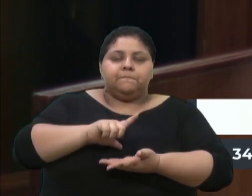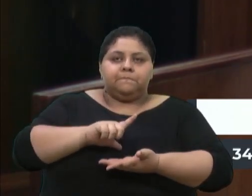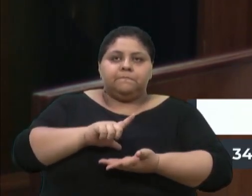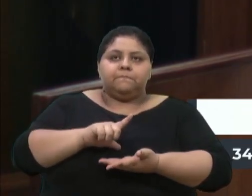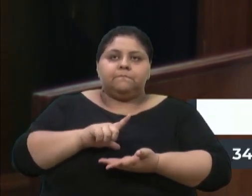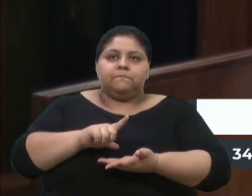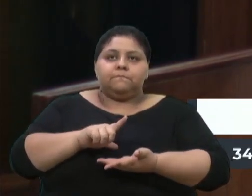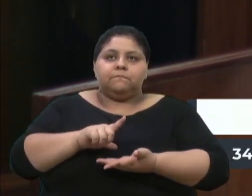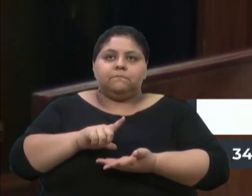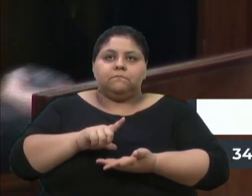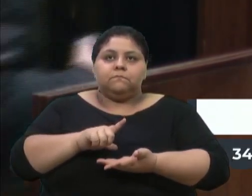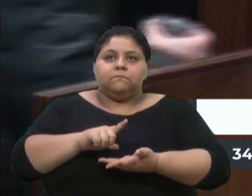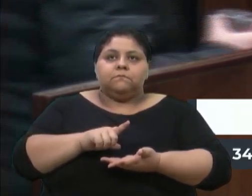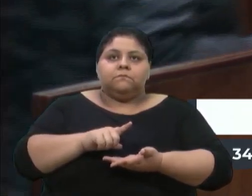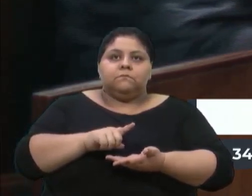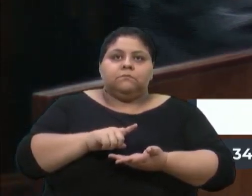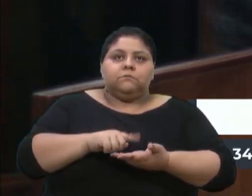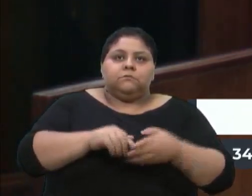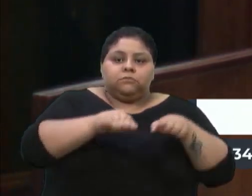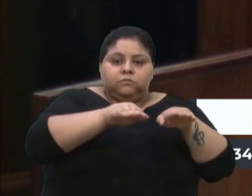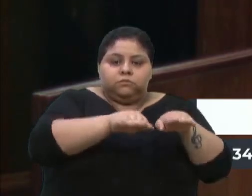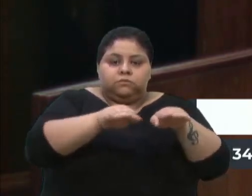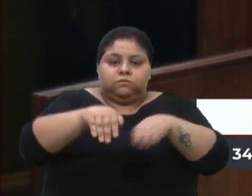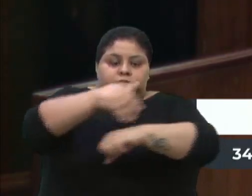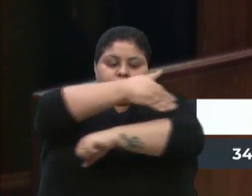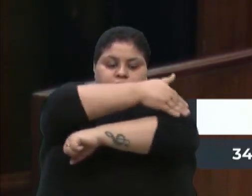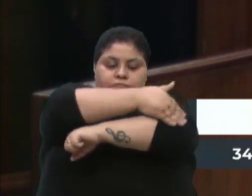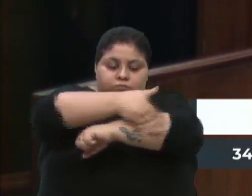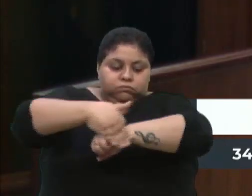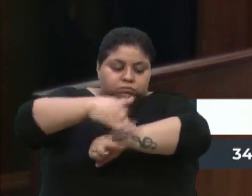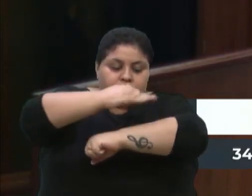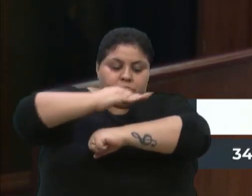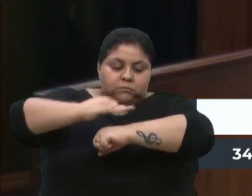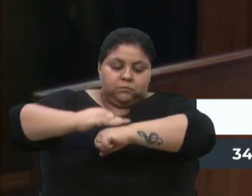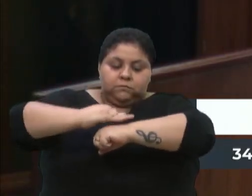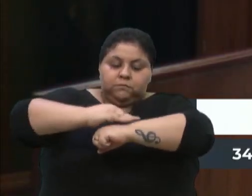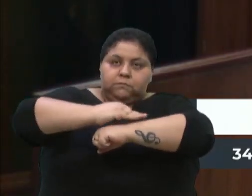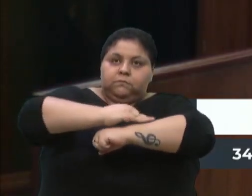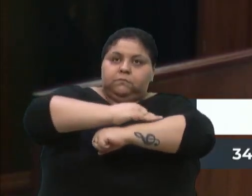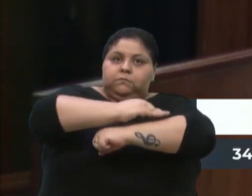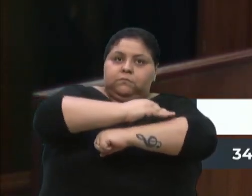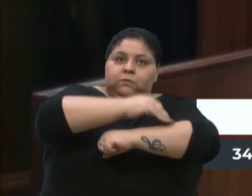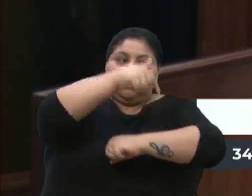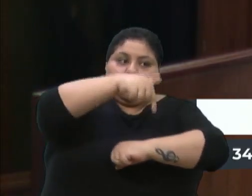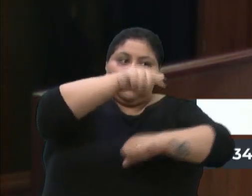a recolocação de paralelepípedo. Eu escutei o nobre colega Bressan aqui dizendo que na região